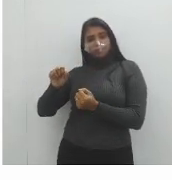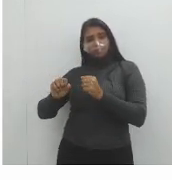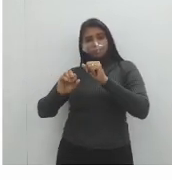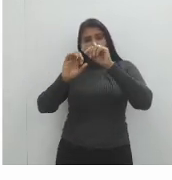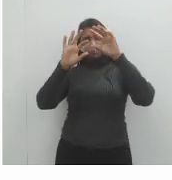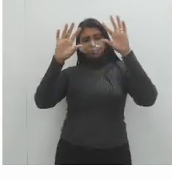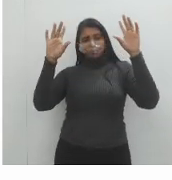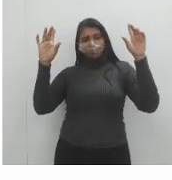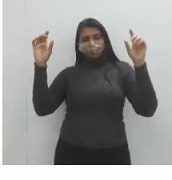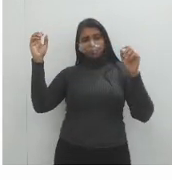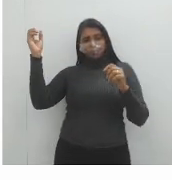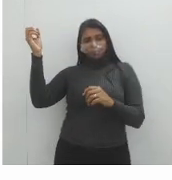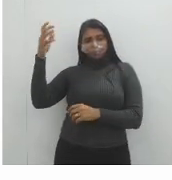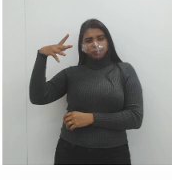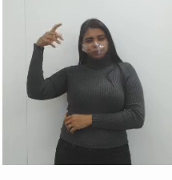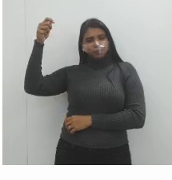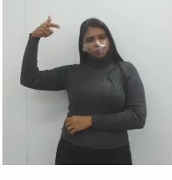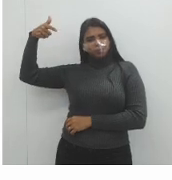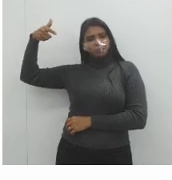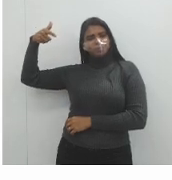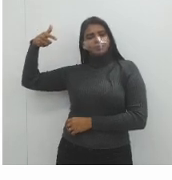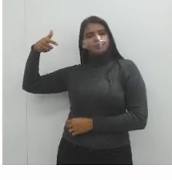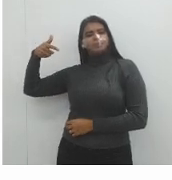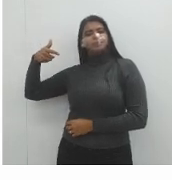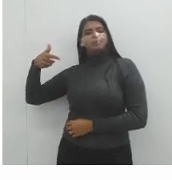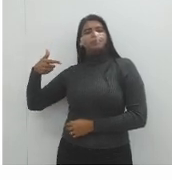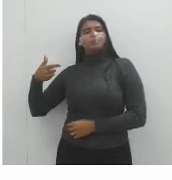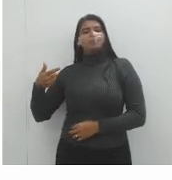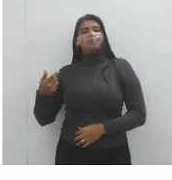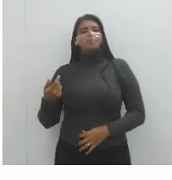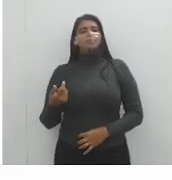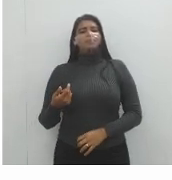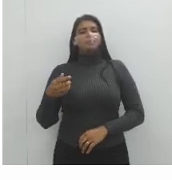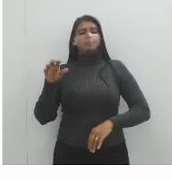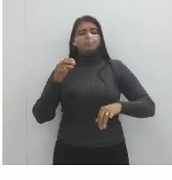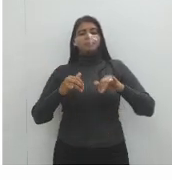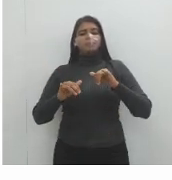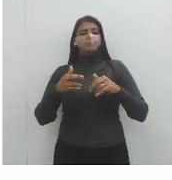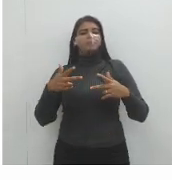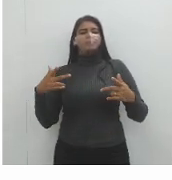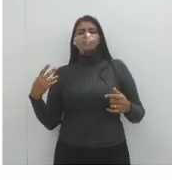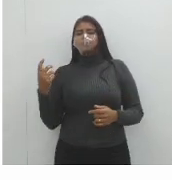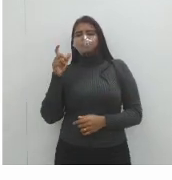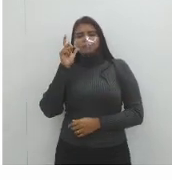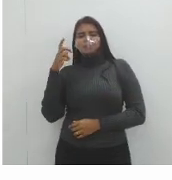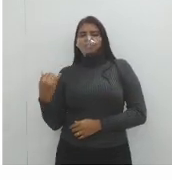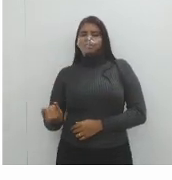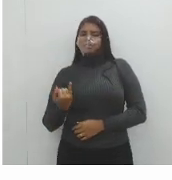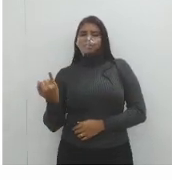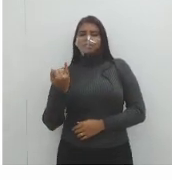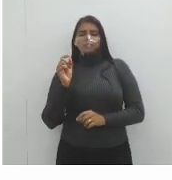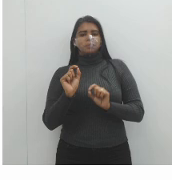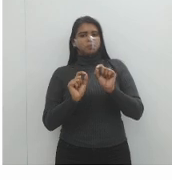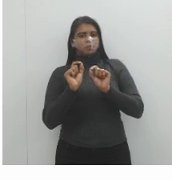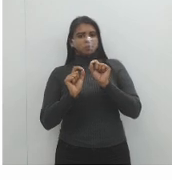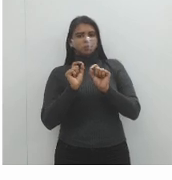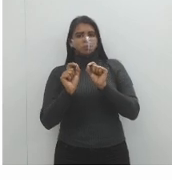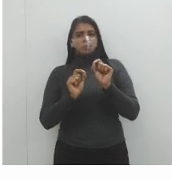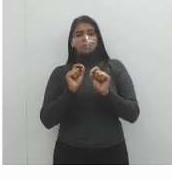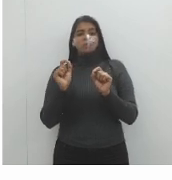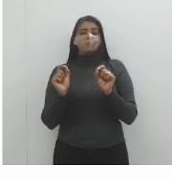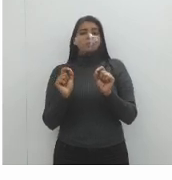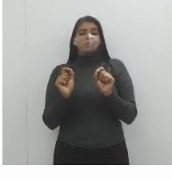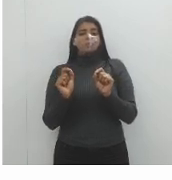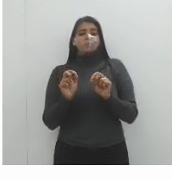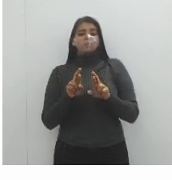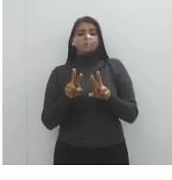astros, solar, as químicas. Eu achei muito interessante que na nuvem de